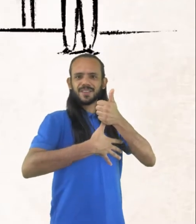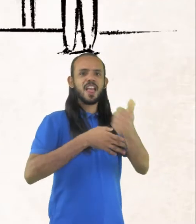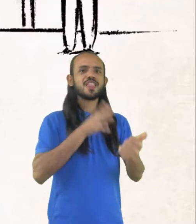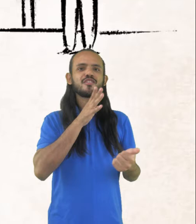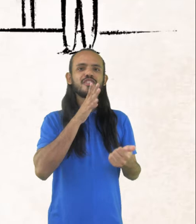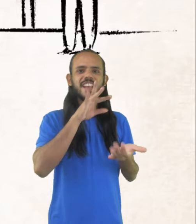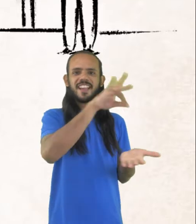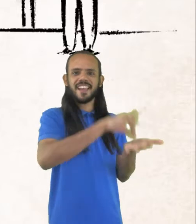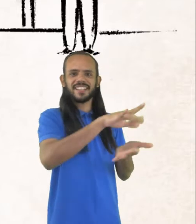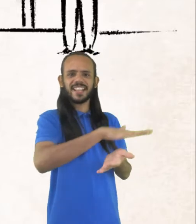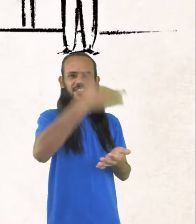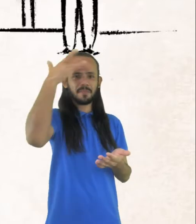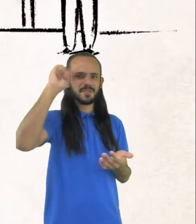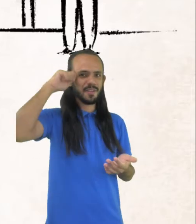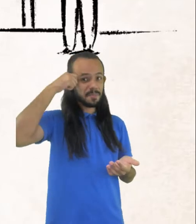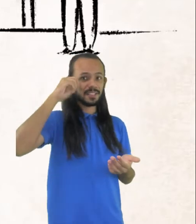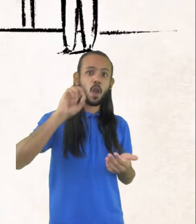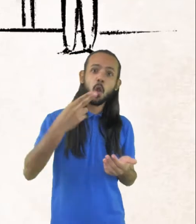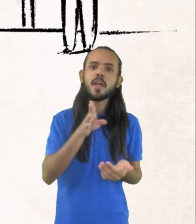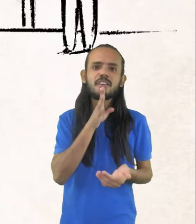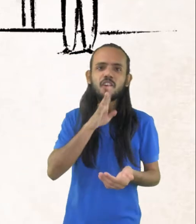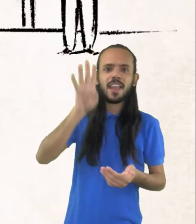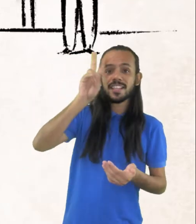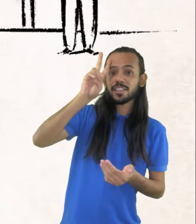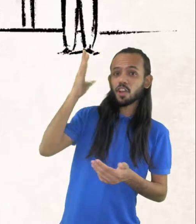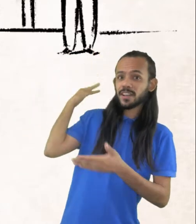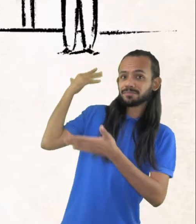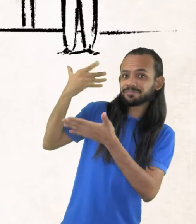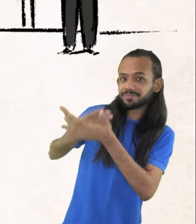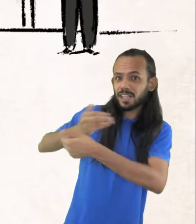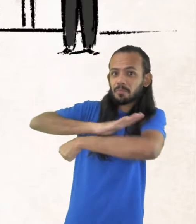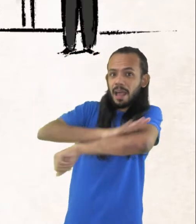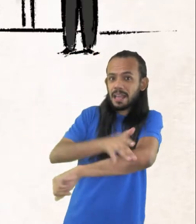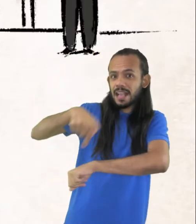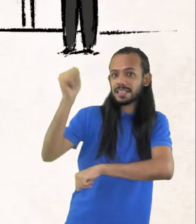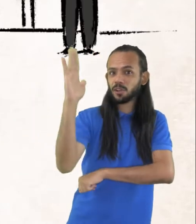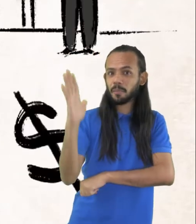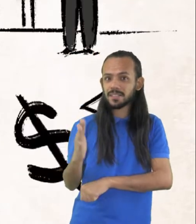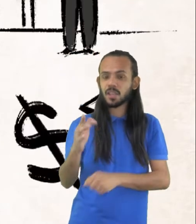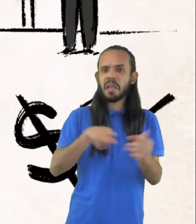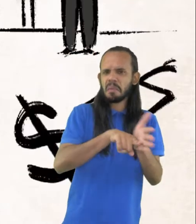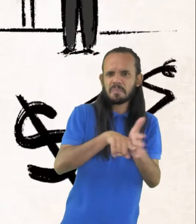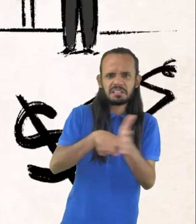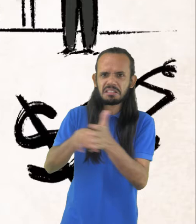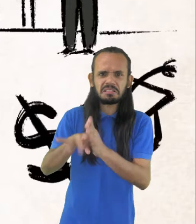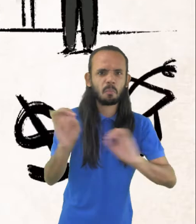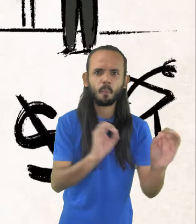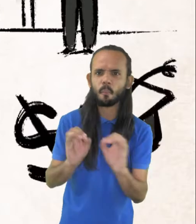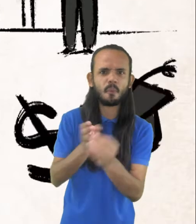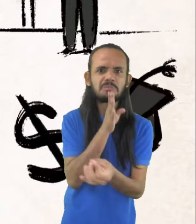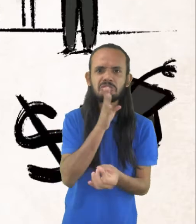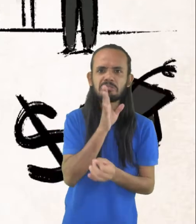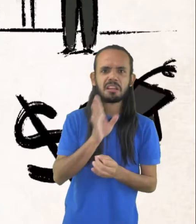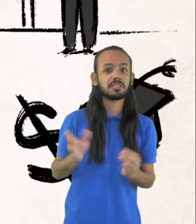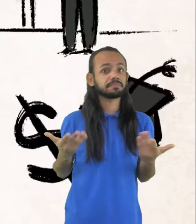existência privilegiada, que a proteja dessa realidade, ou ter um conhecimento incompleto a respeito da história do racismo no Brasil e dos dados que mostram